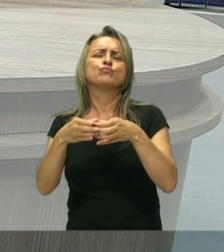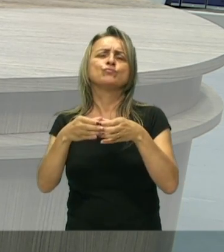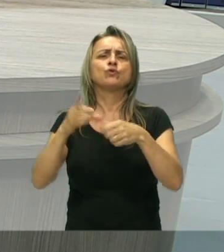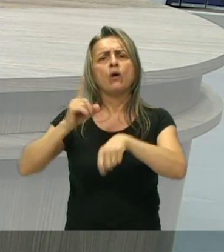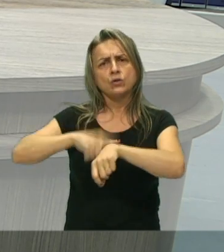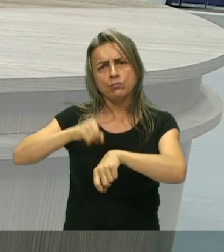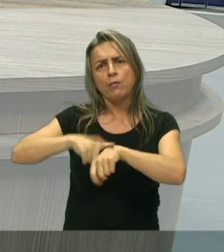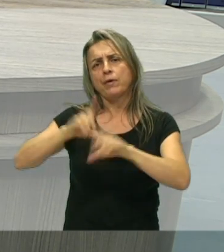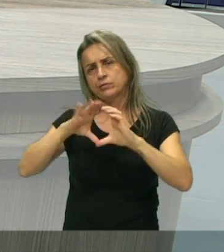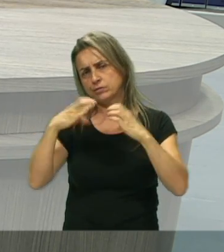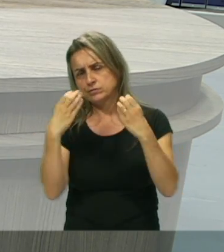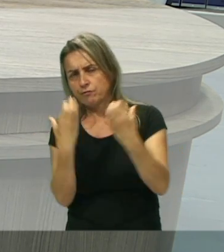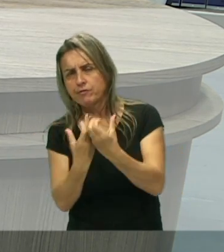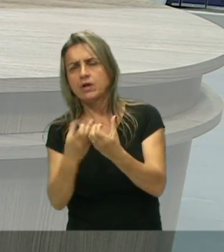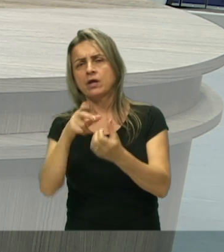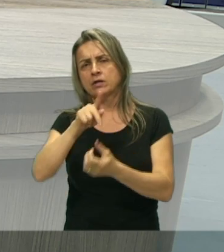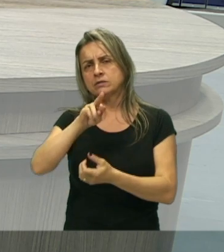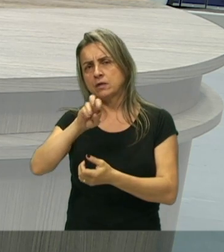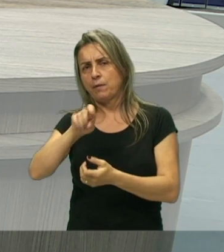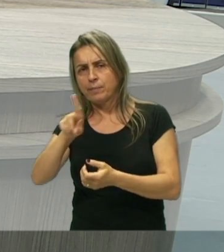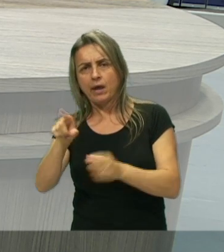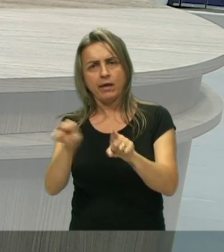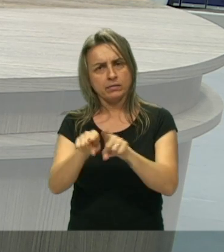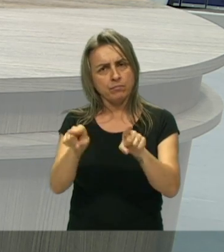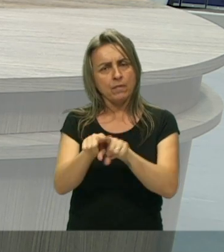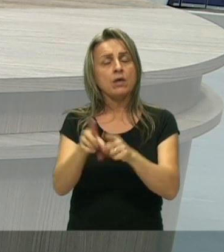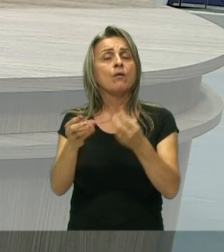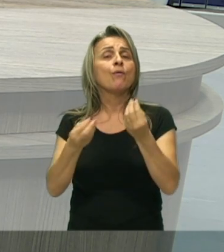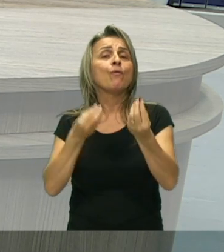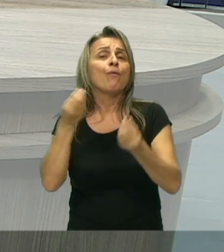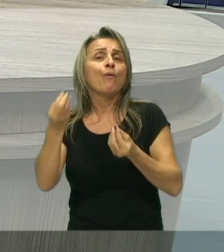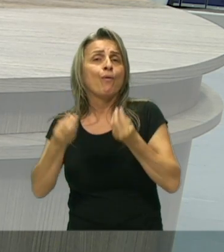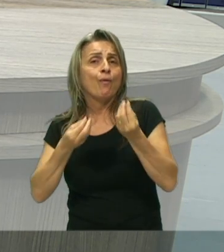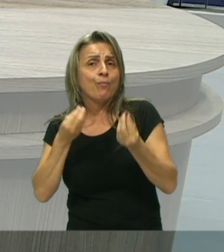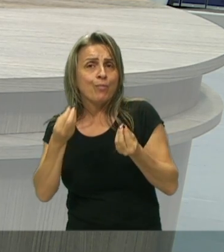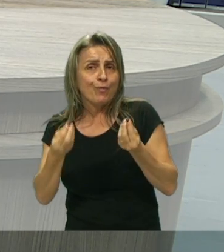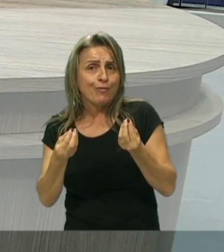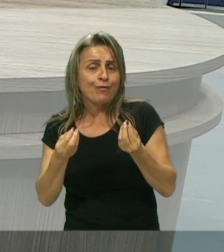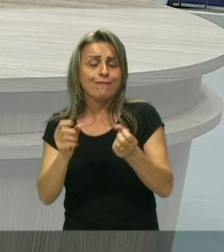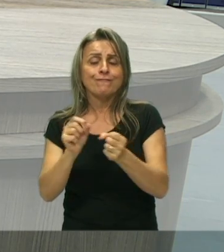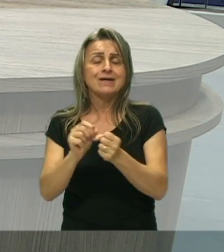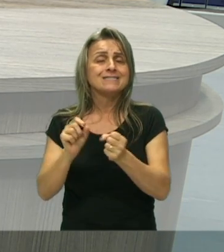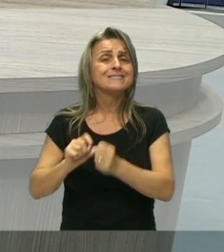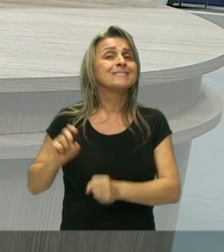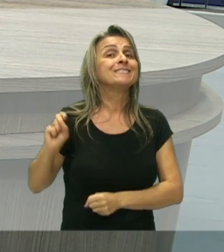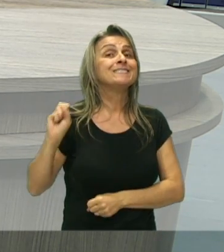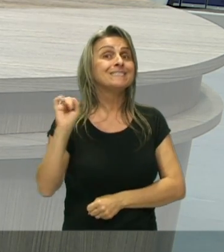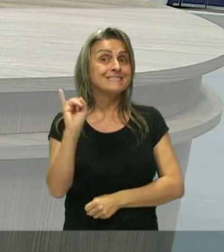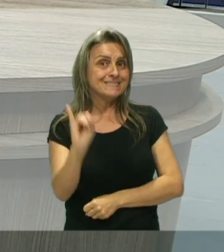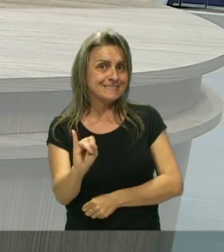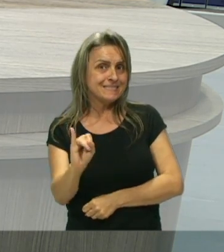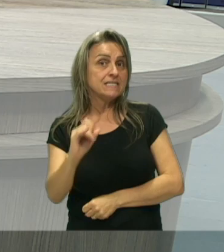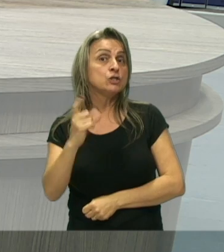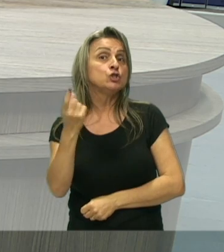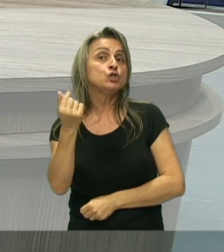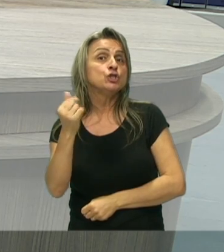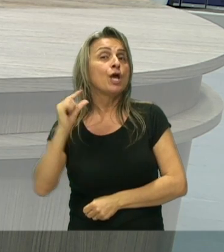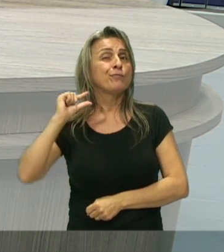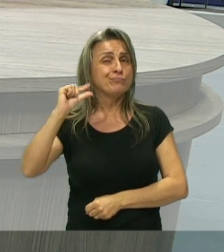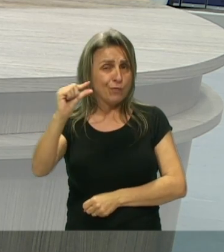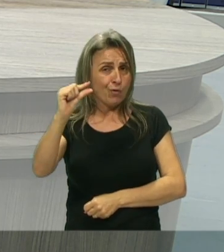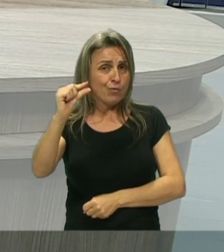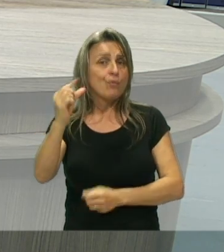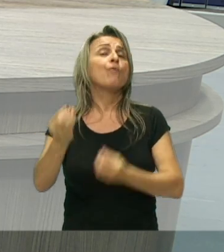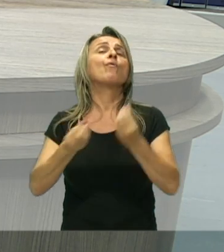as conferências em si. Como fazer se realmente ficar com muito menos recurso? O que